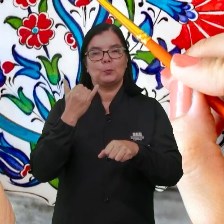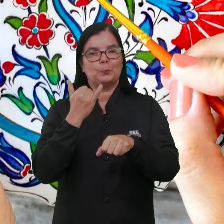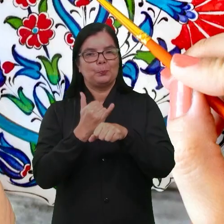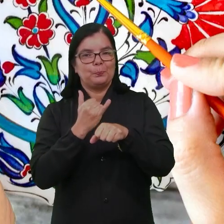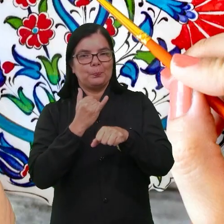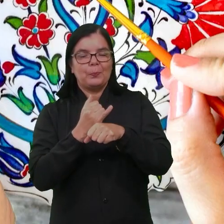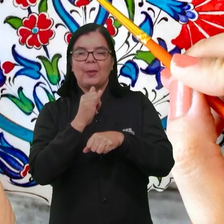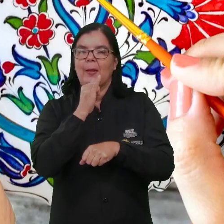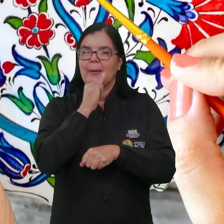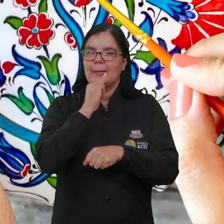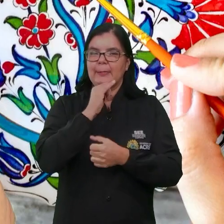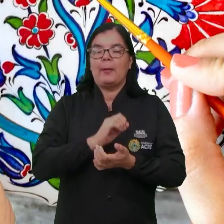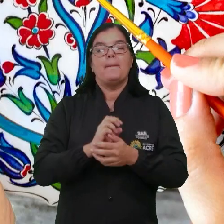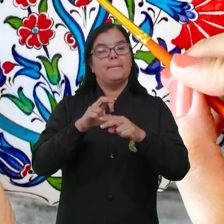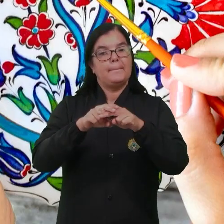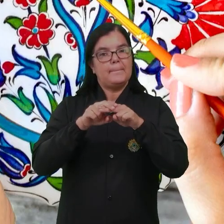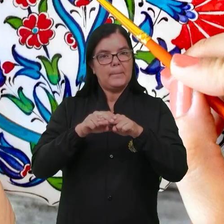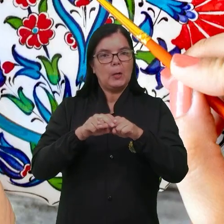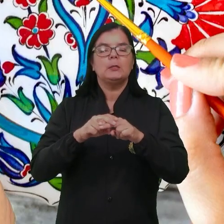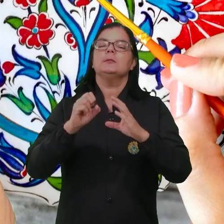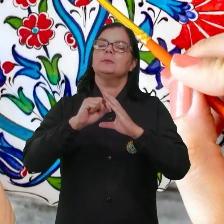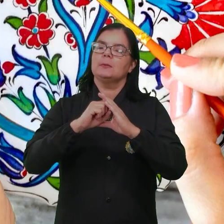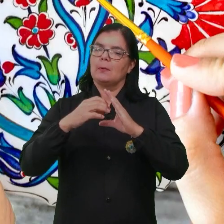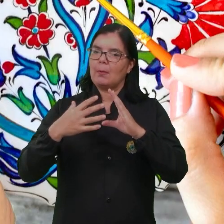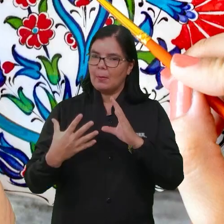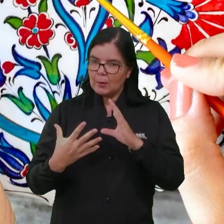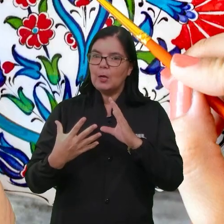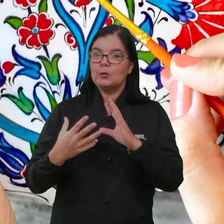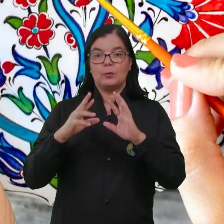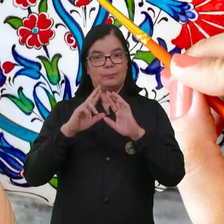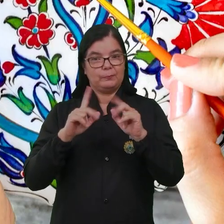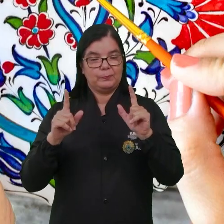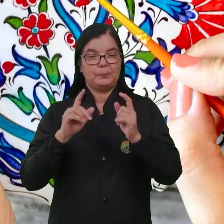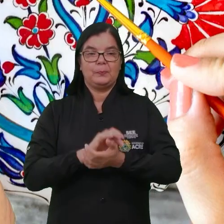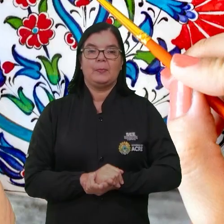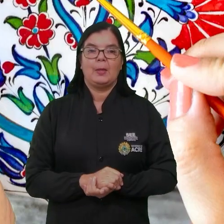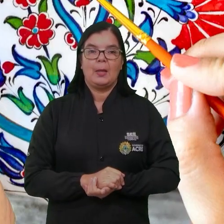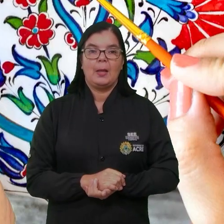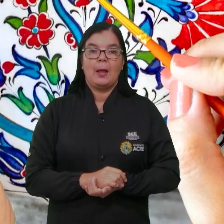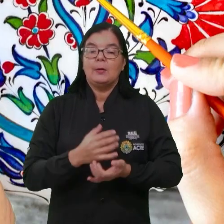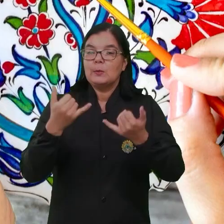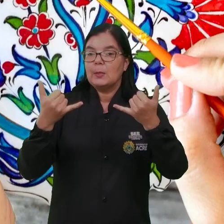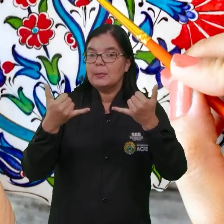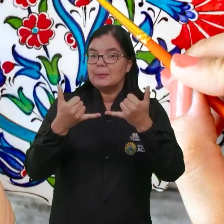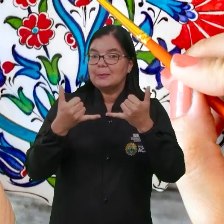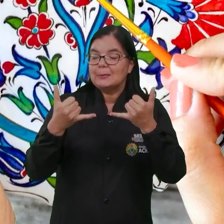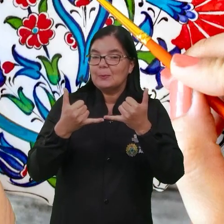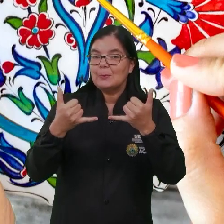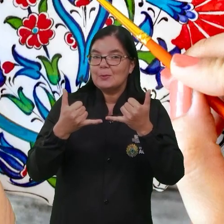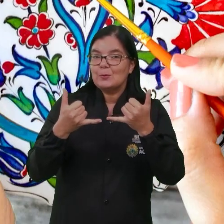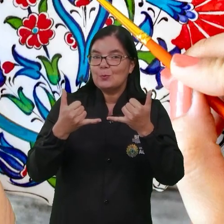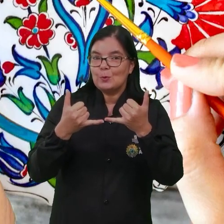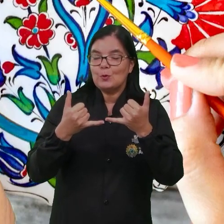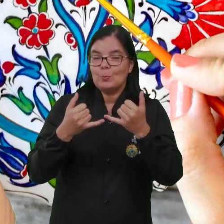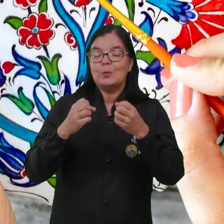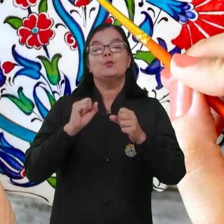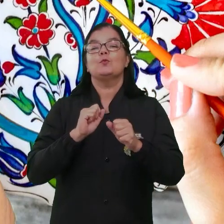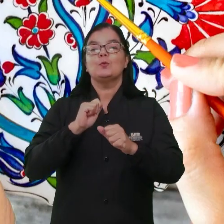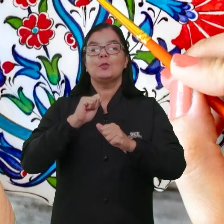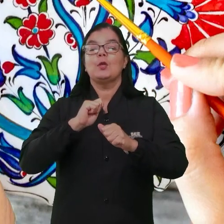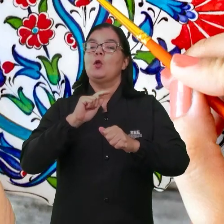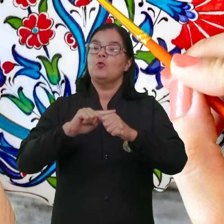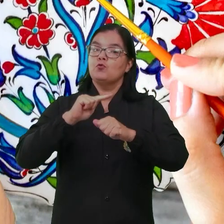por exemplo. Então, por isso que eles têm essas características tão diferentes. Então, aqui no cerâmico, gente, os átomos vão ficar o